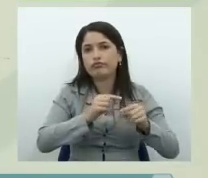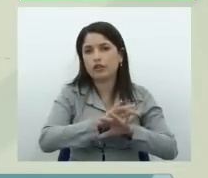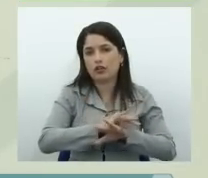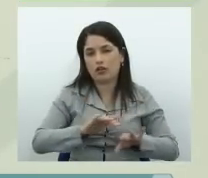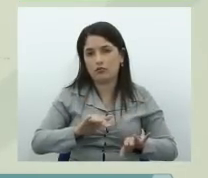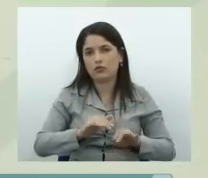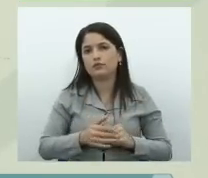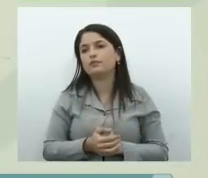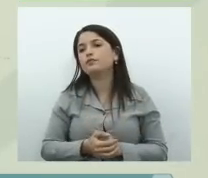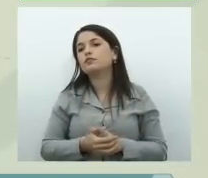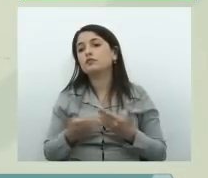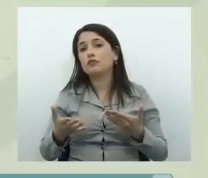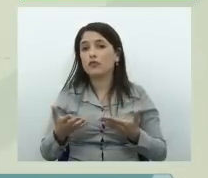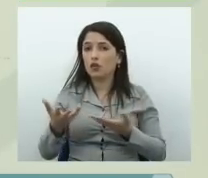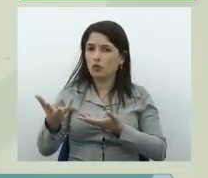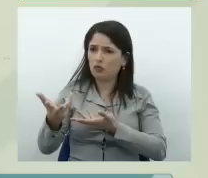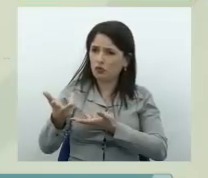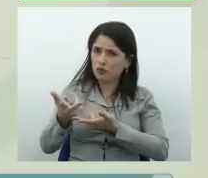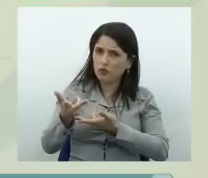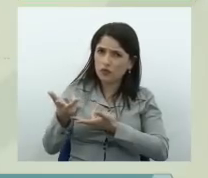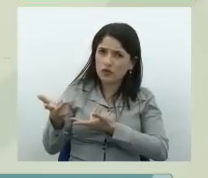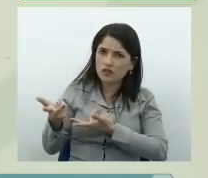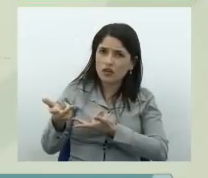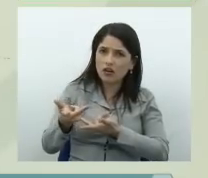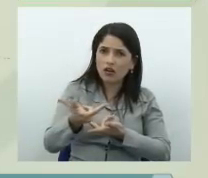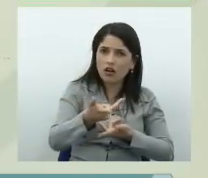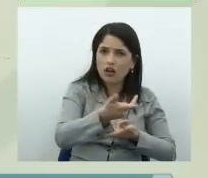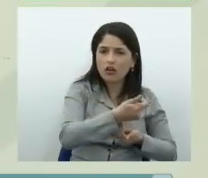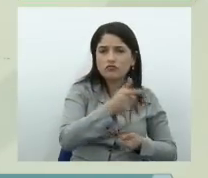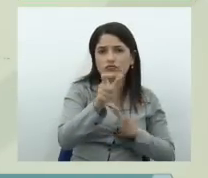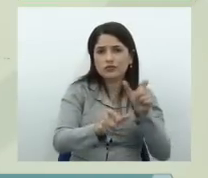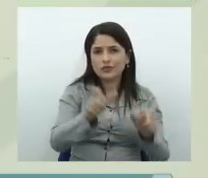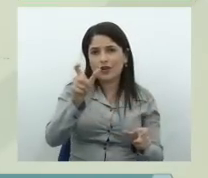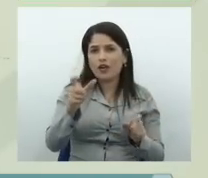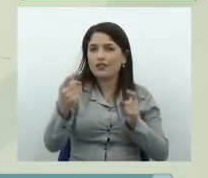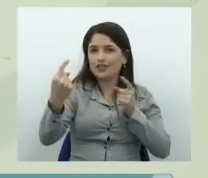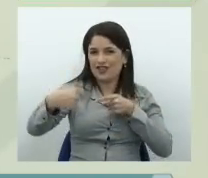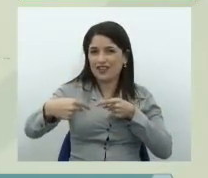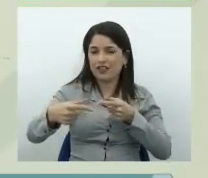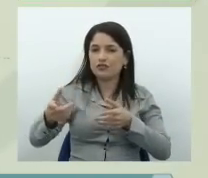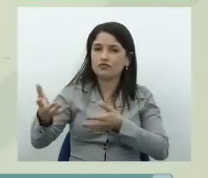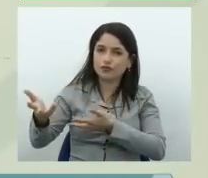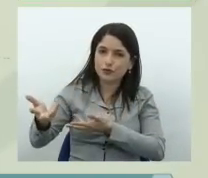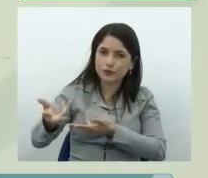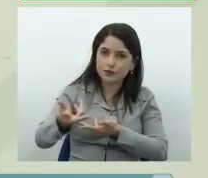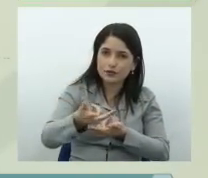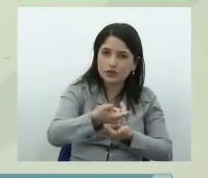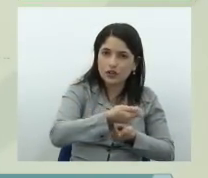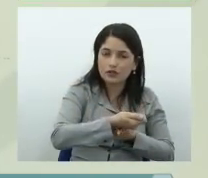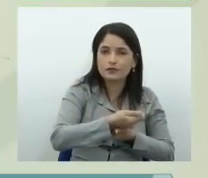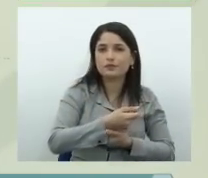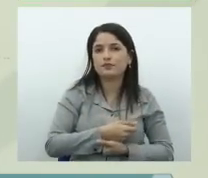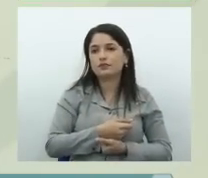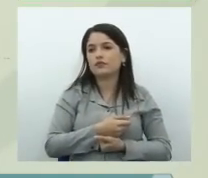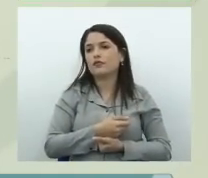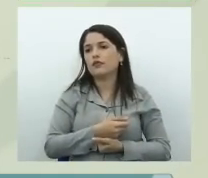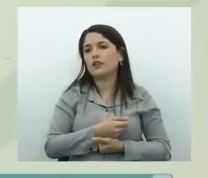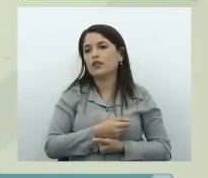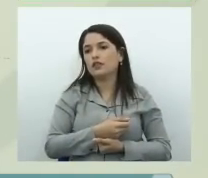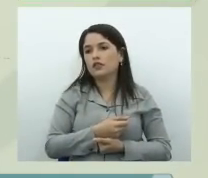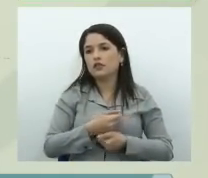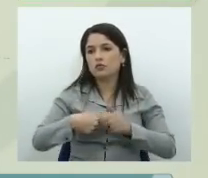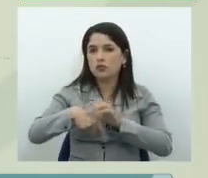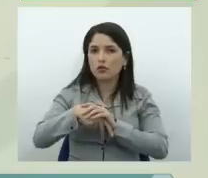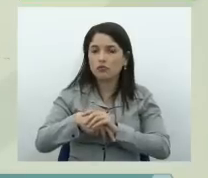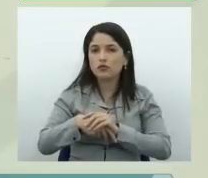repito, quero convidar a todos os meus adversários para que comigo participem do governo.